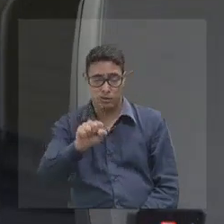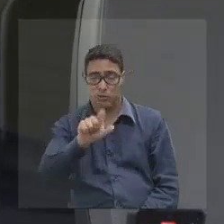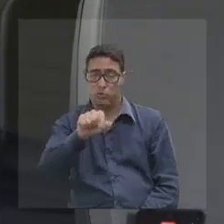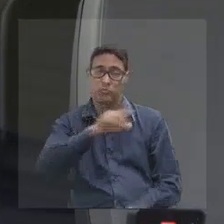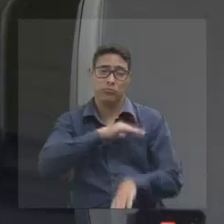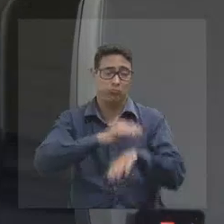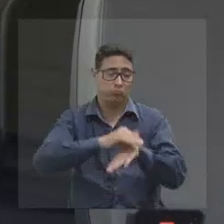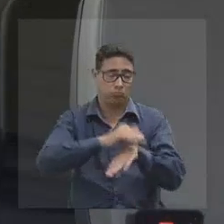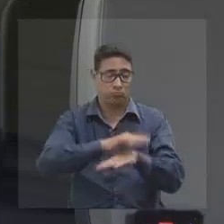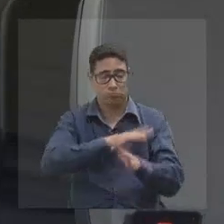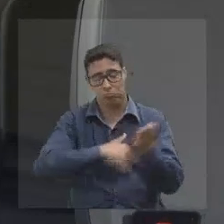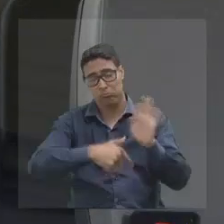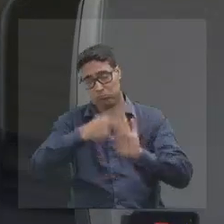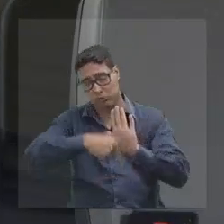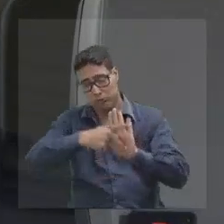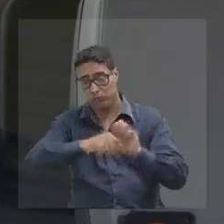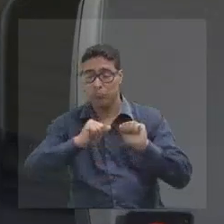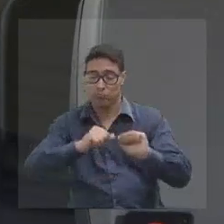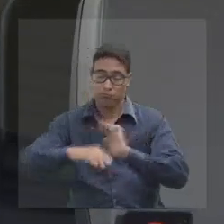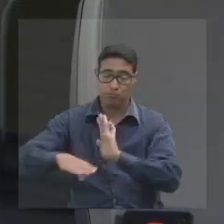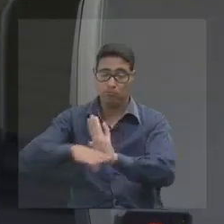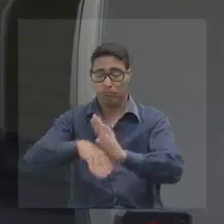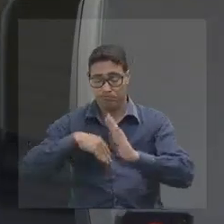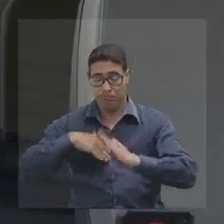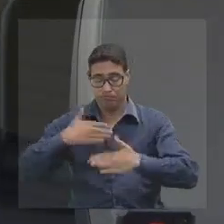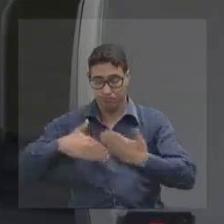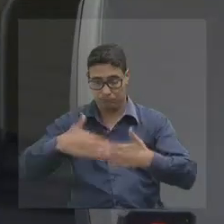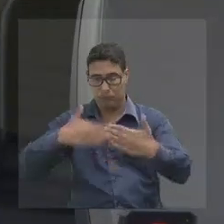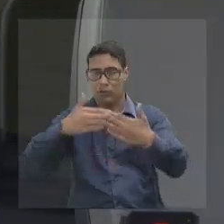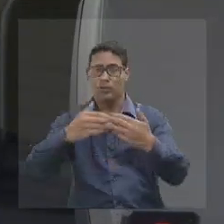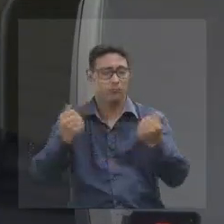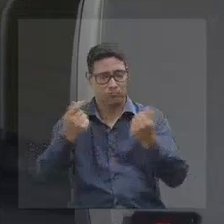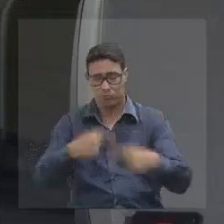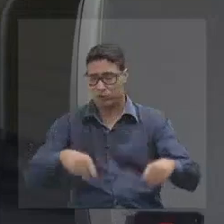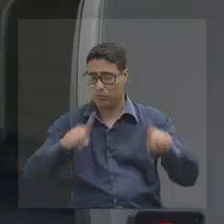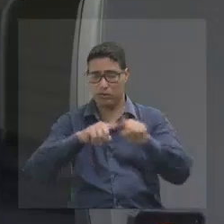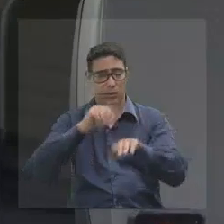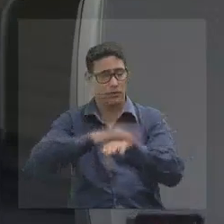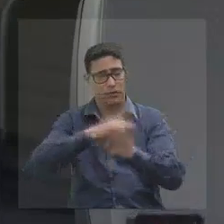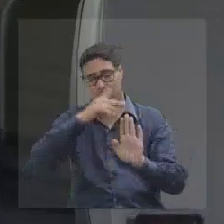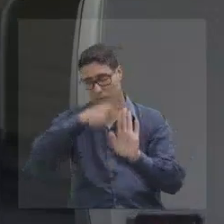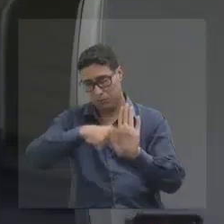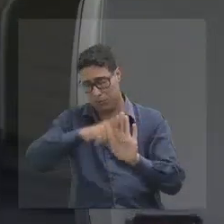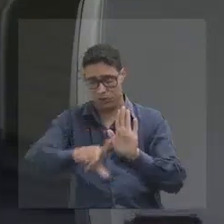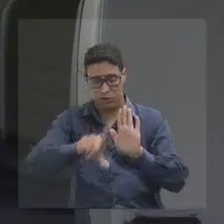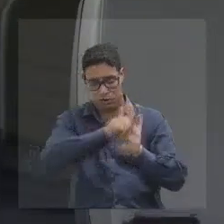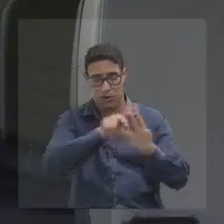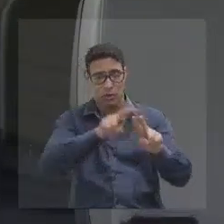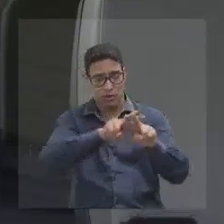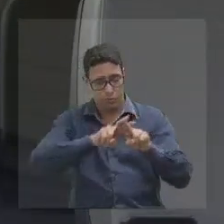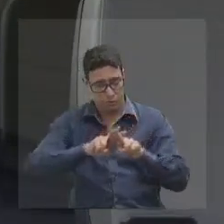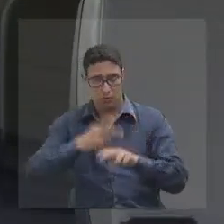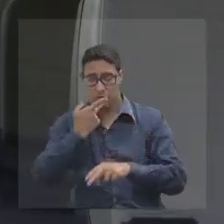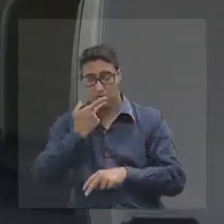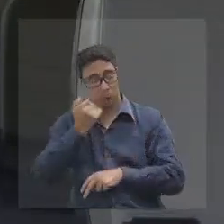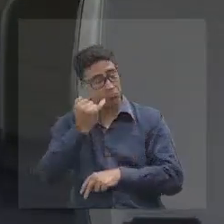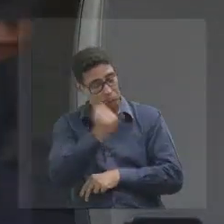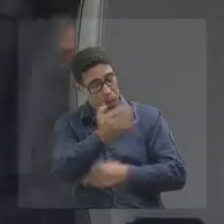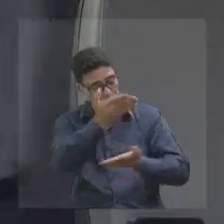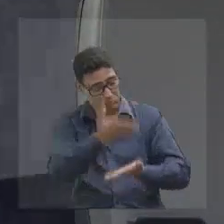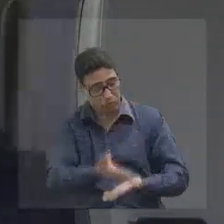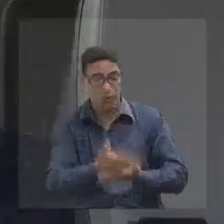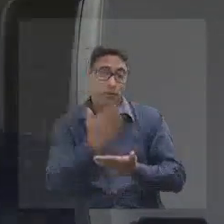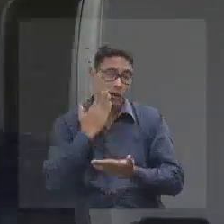ajudar a gente avançar não precisava ser projeto de lei por isso que eu tô trazendo para senhora para ouvir com a sua opinião